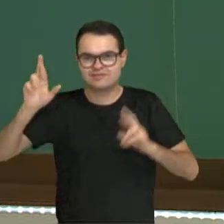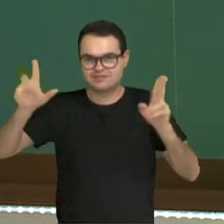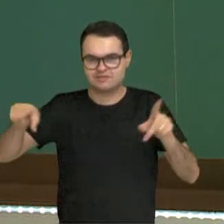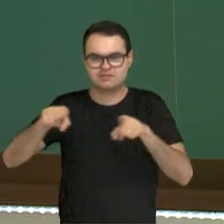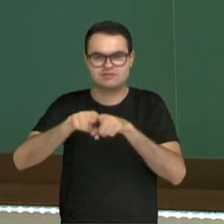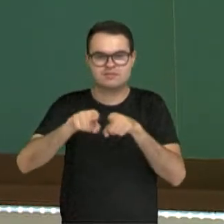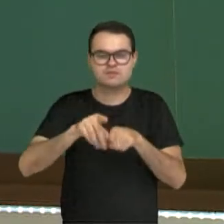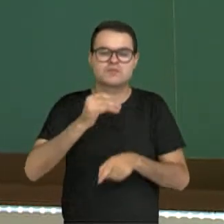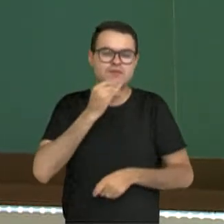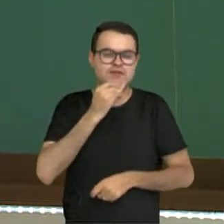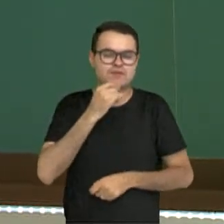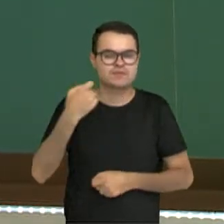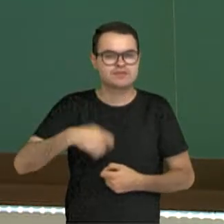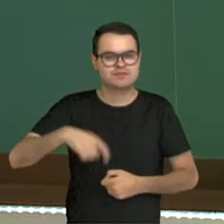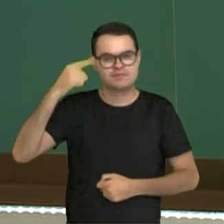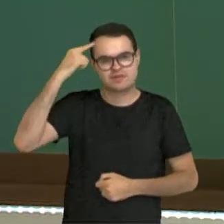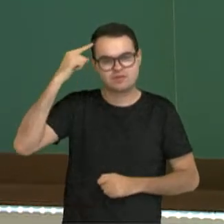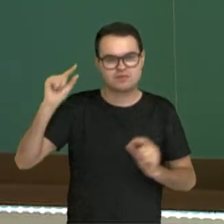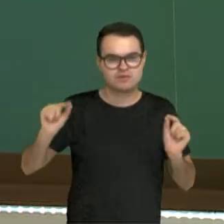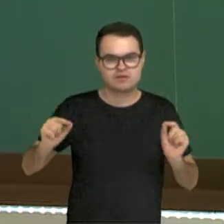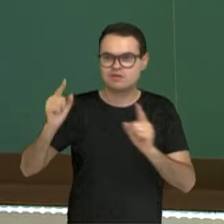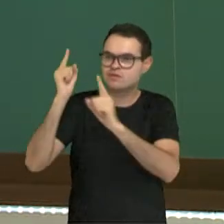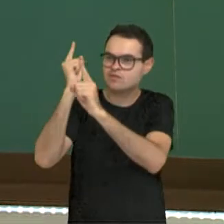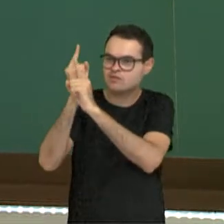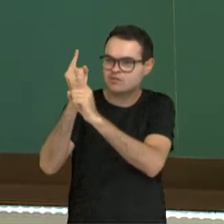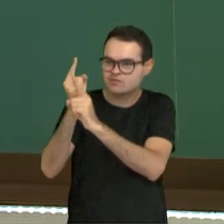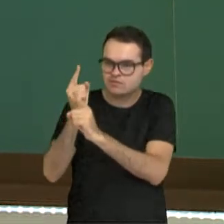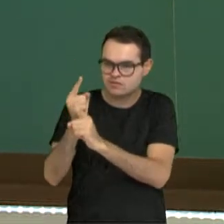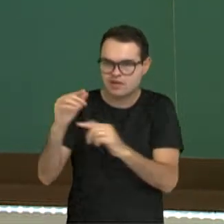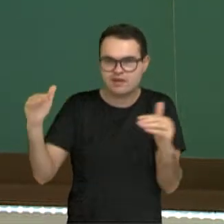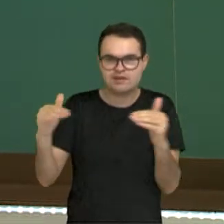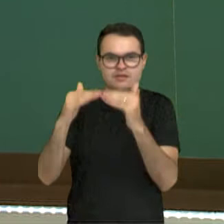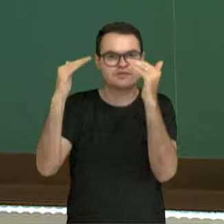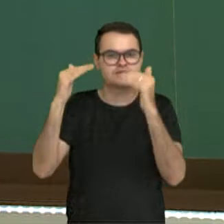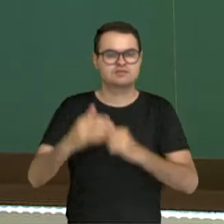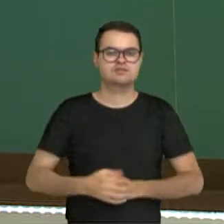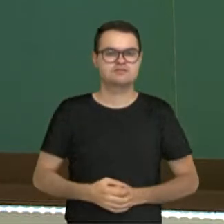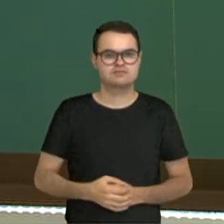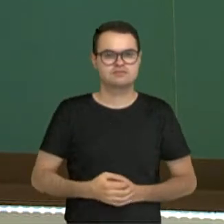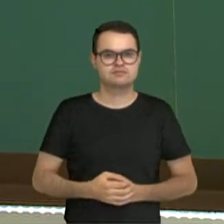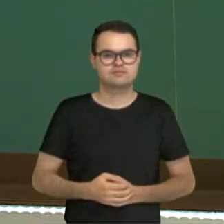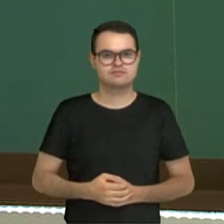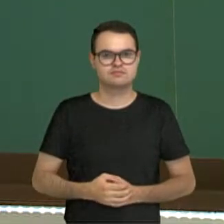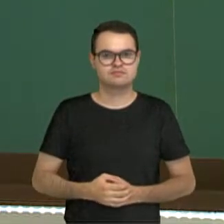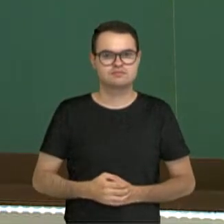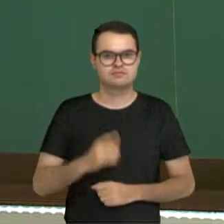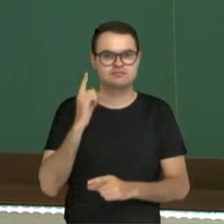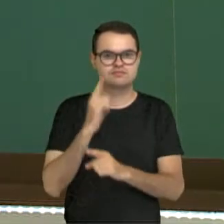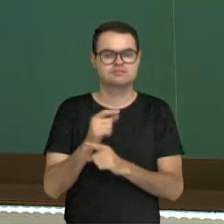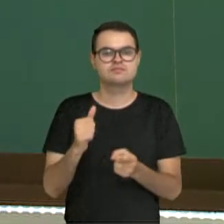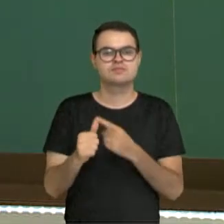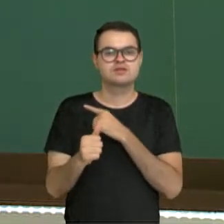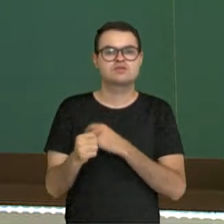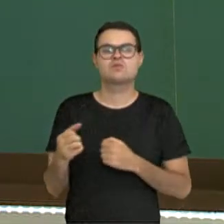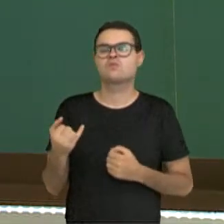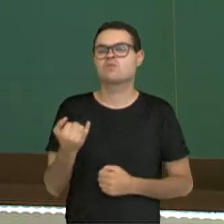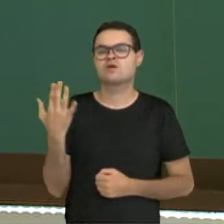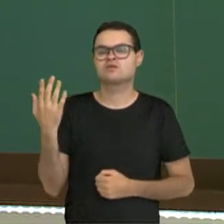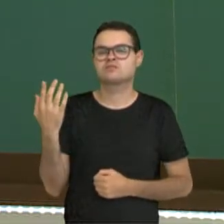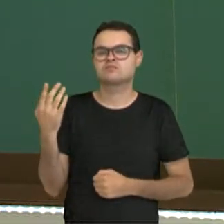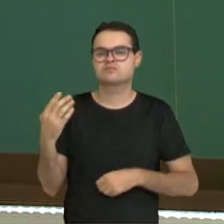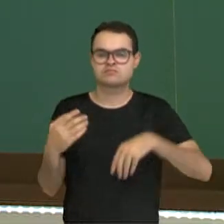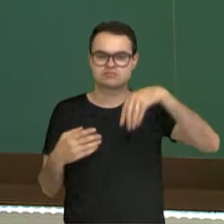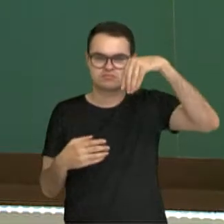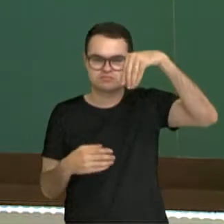exemplo, o que eu tenho que pensar? Eu tenho que achar uma equivalência. Ou seja, eu vou descobrir primeiro quanto que custa uma dúzia em